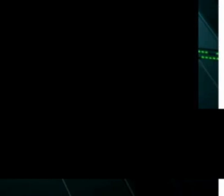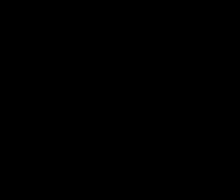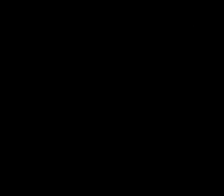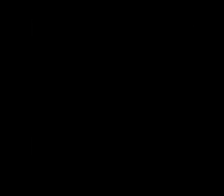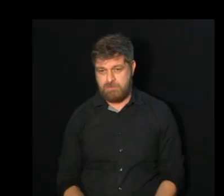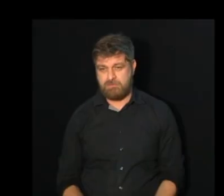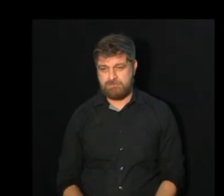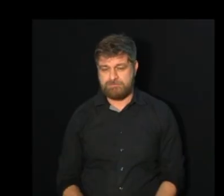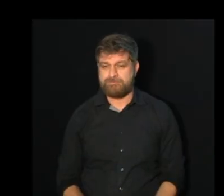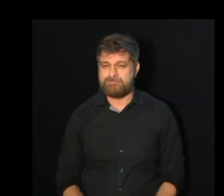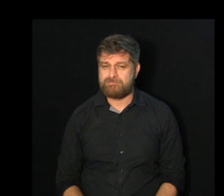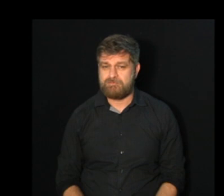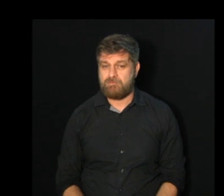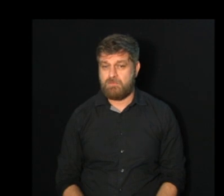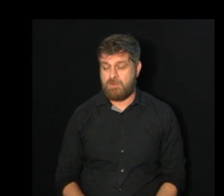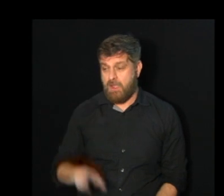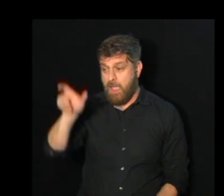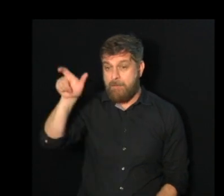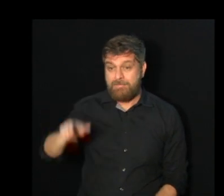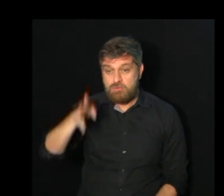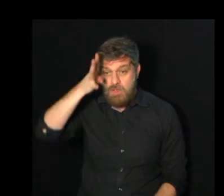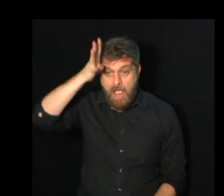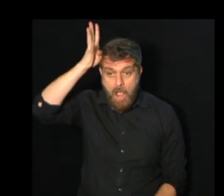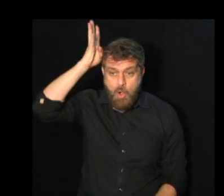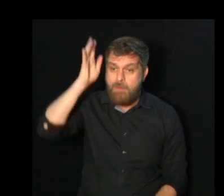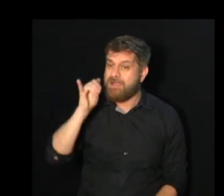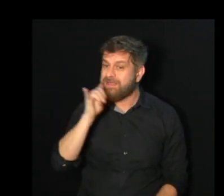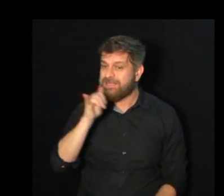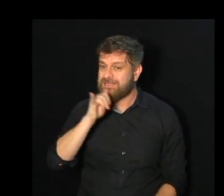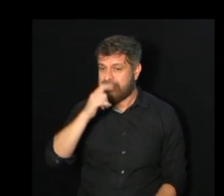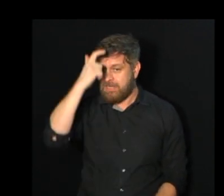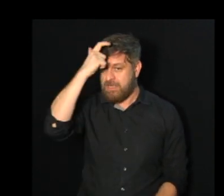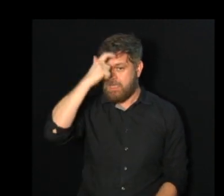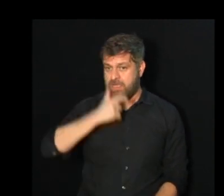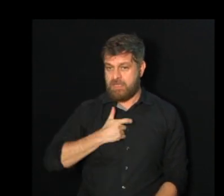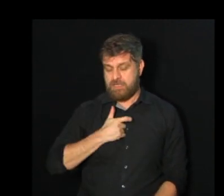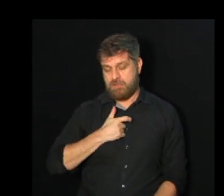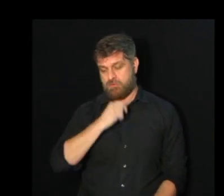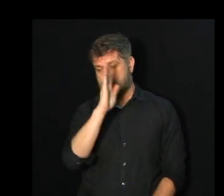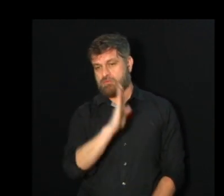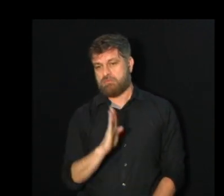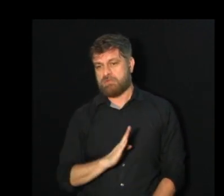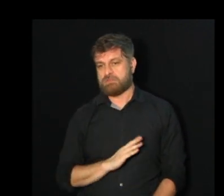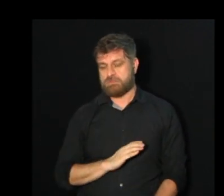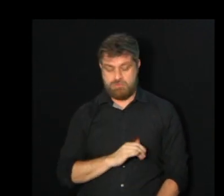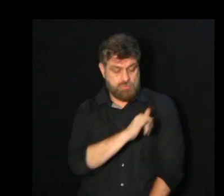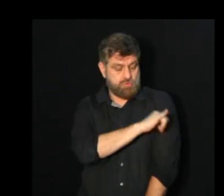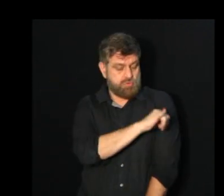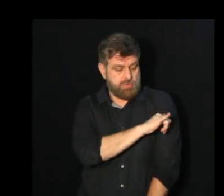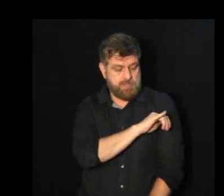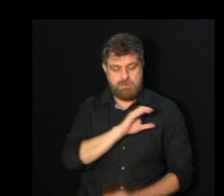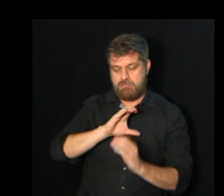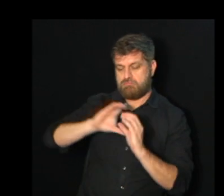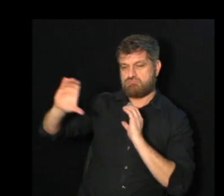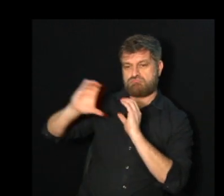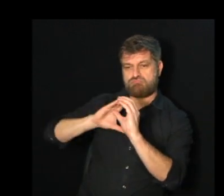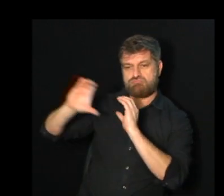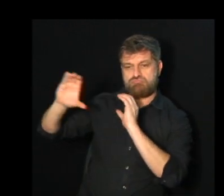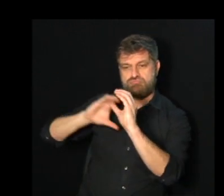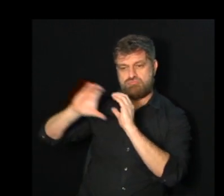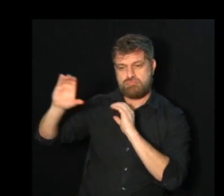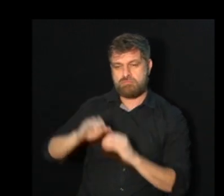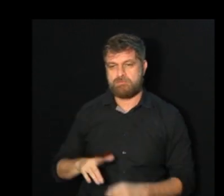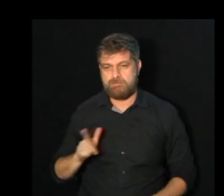Então, é uma pessoa de Roma que estava falando. Eu estava na sacada lá do meu apartamento, ouvindo. E aí eu falei, preciso investir muito